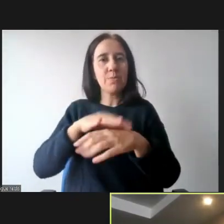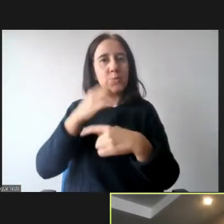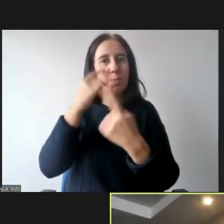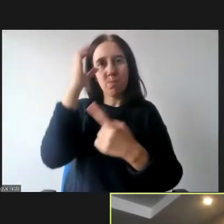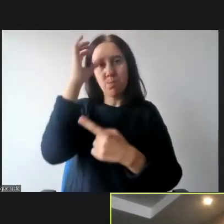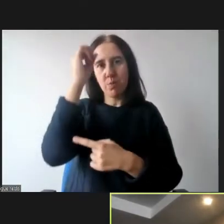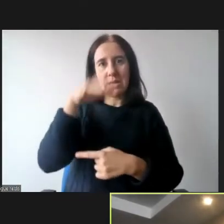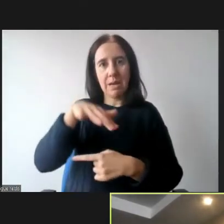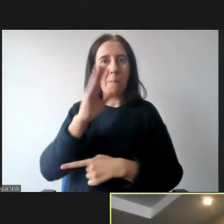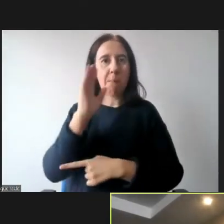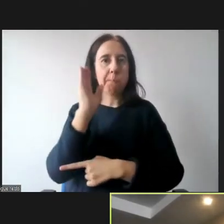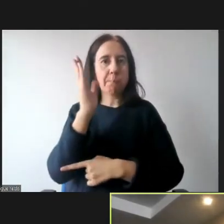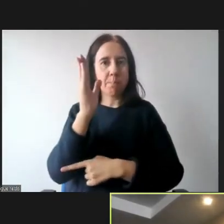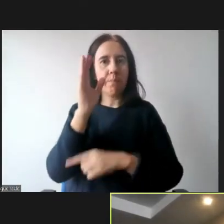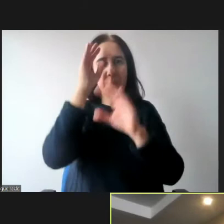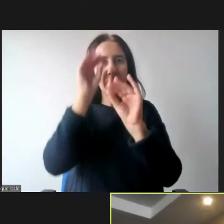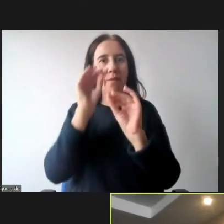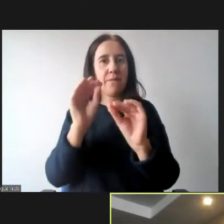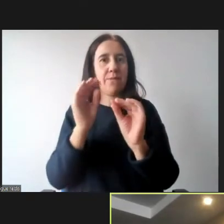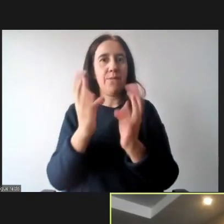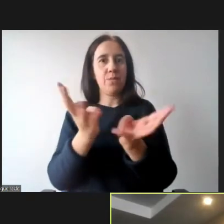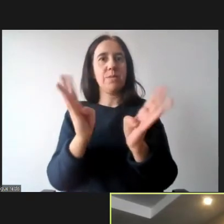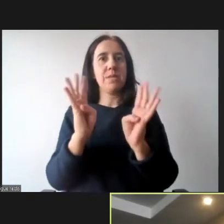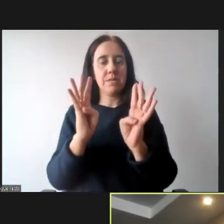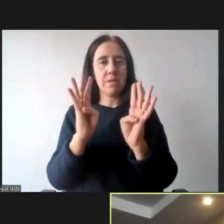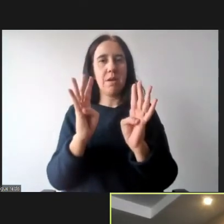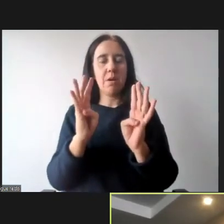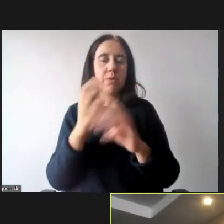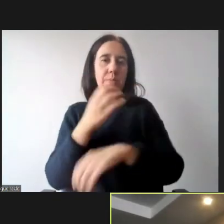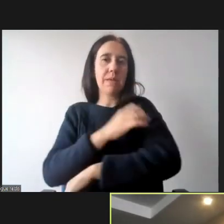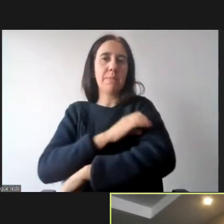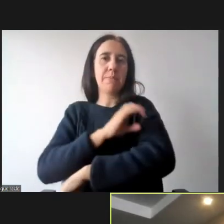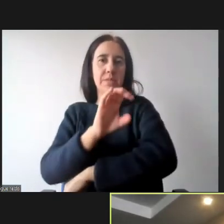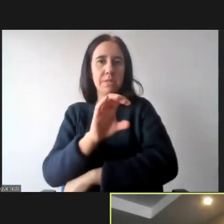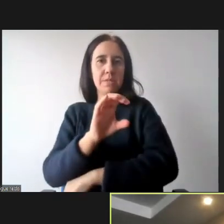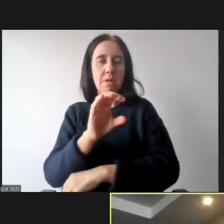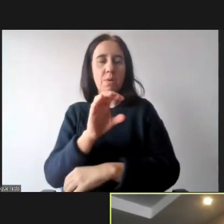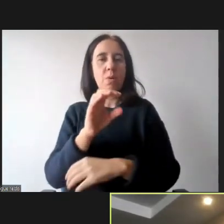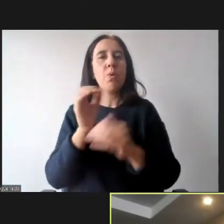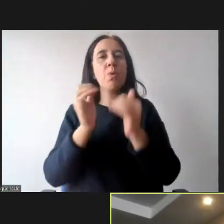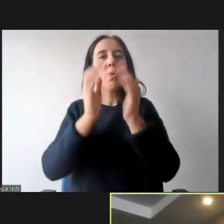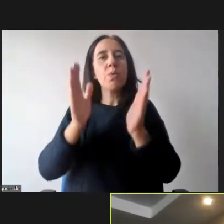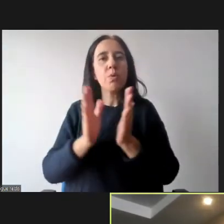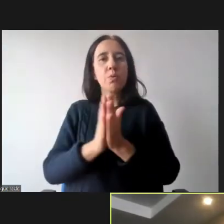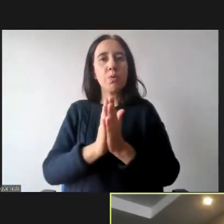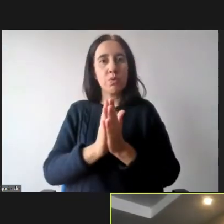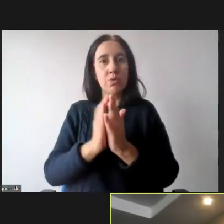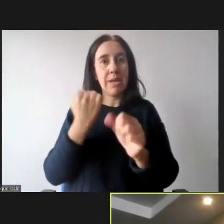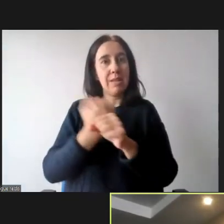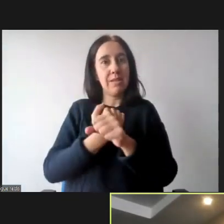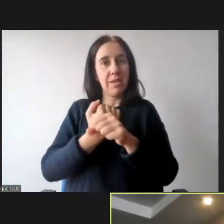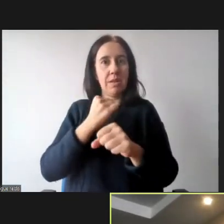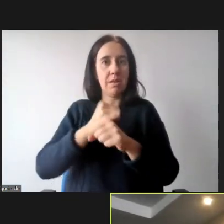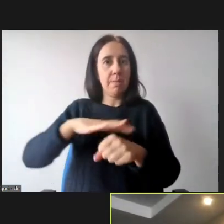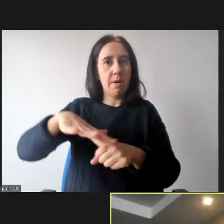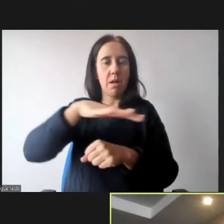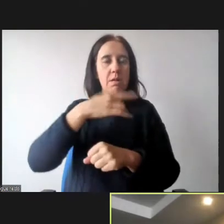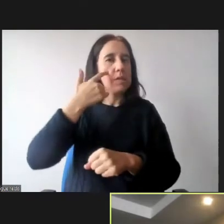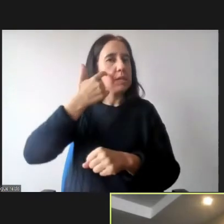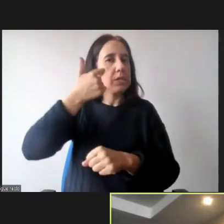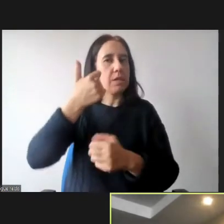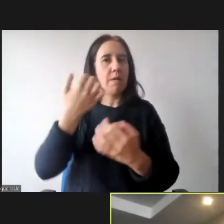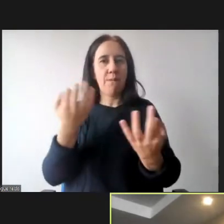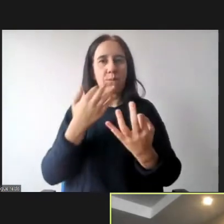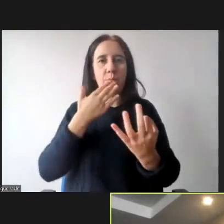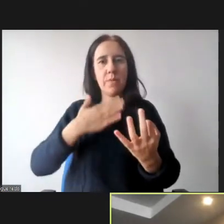nestas sessões de formação e de capacitação de todos os que trabalham nesta atividade tão essencial para